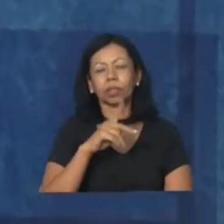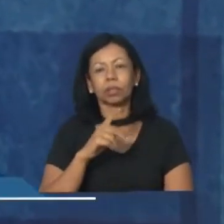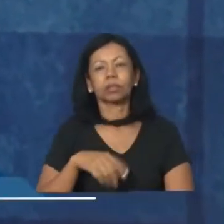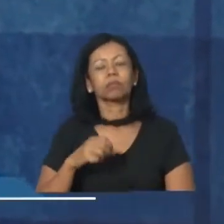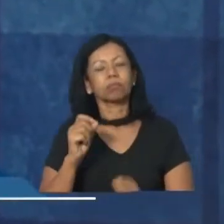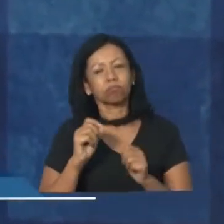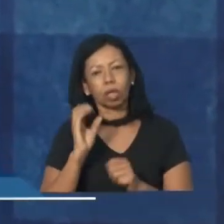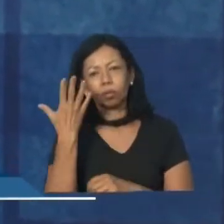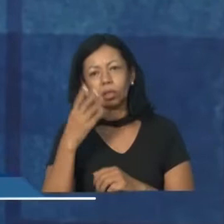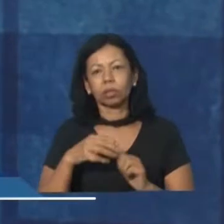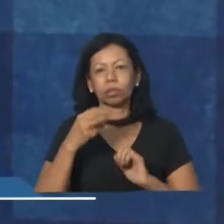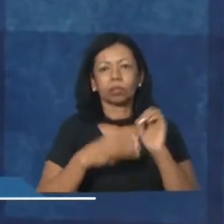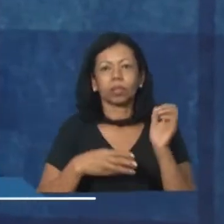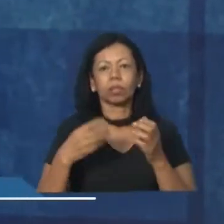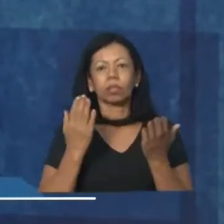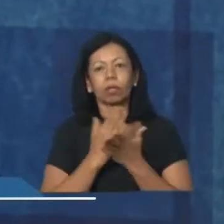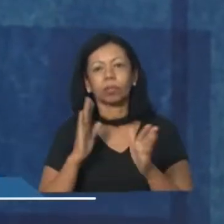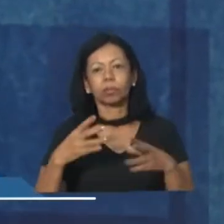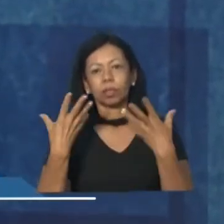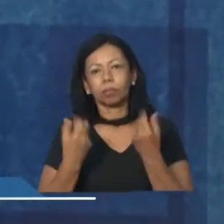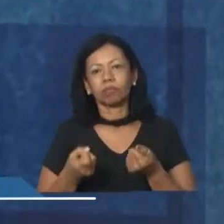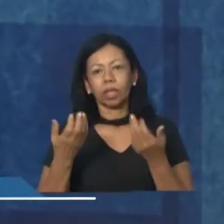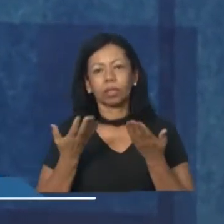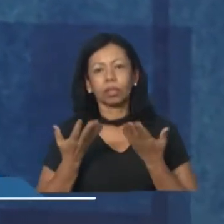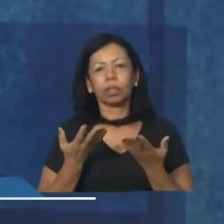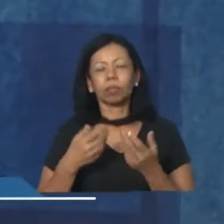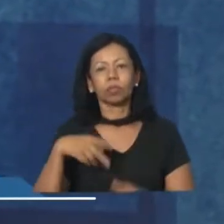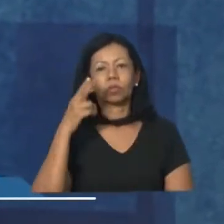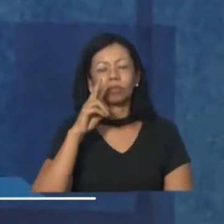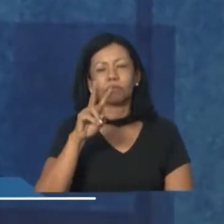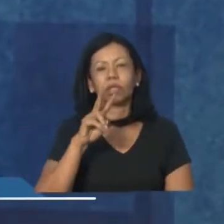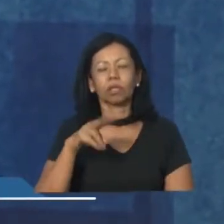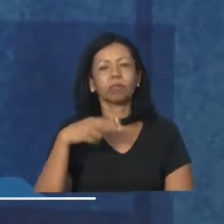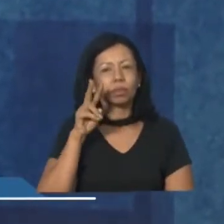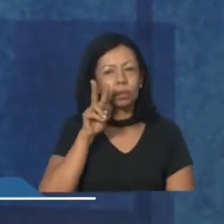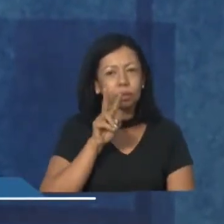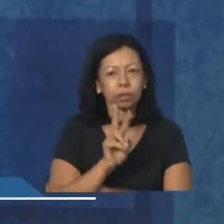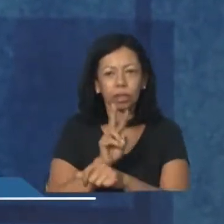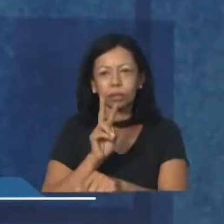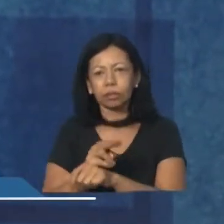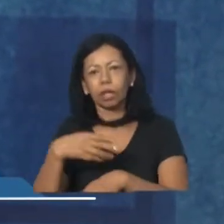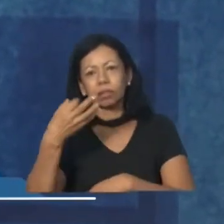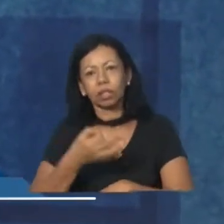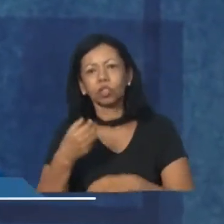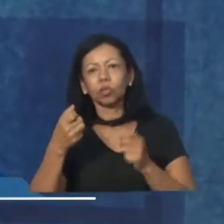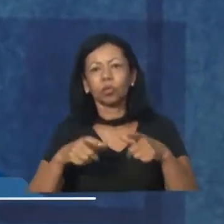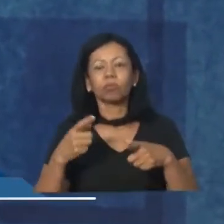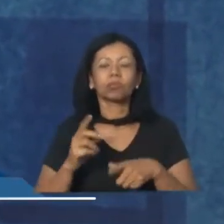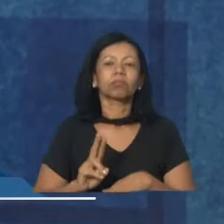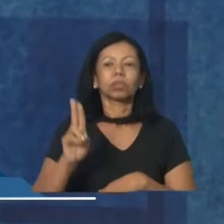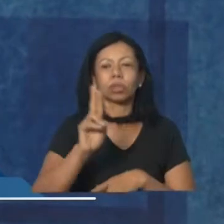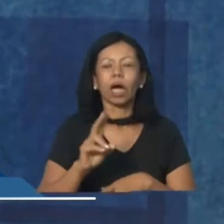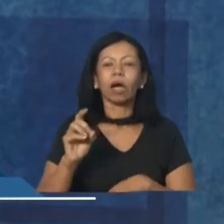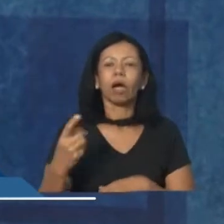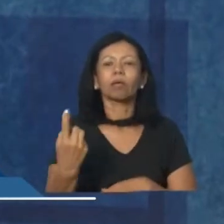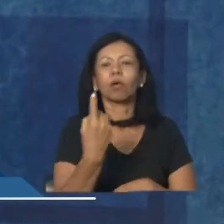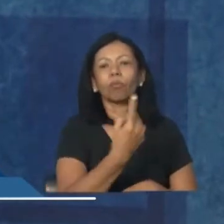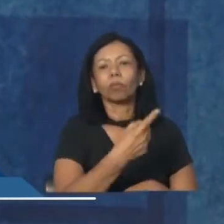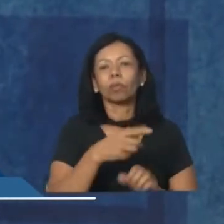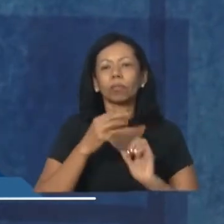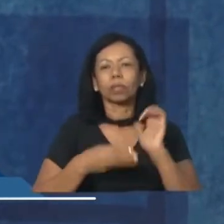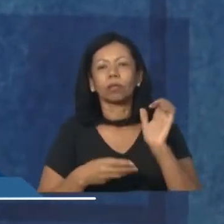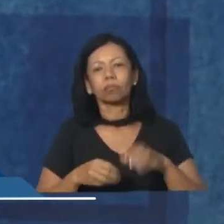dessas emendas, porque acabamos de aprovar e agora a gente quer ver, presenciar, fiscalizar direitinho onde vai cada emenda